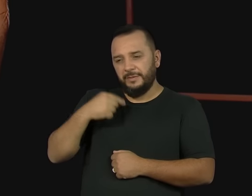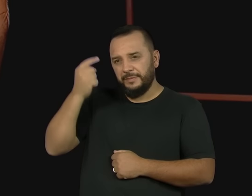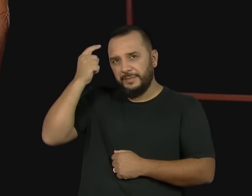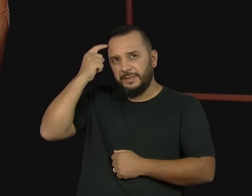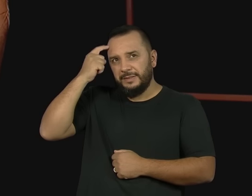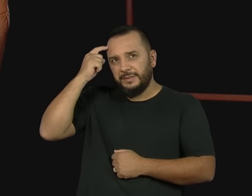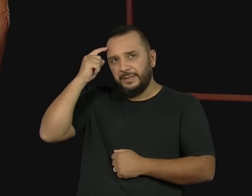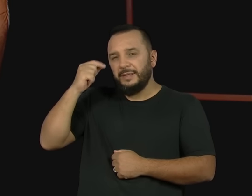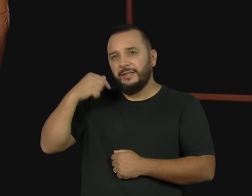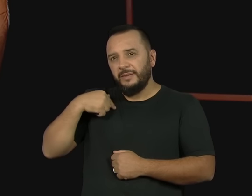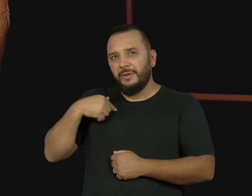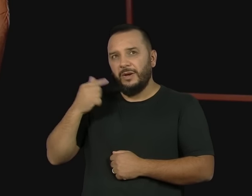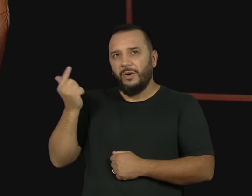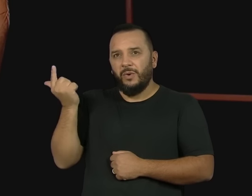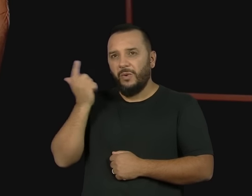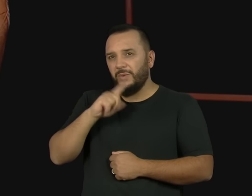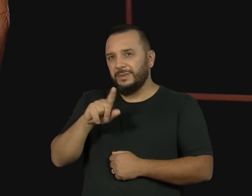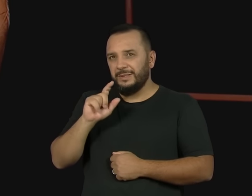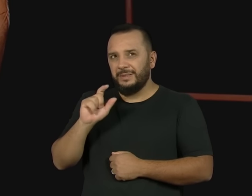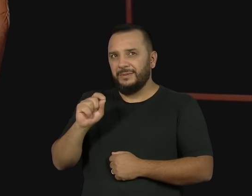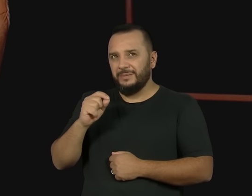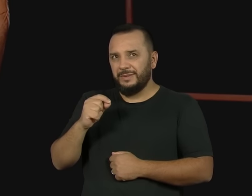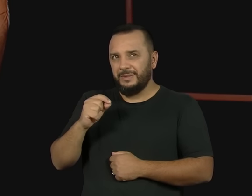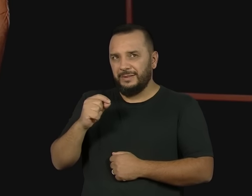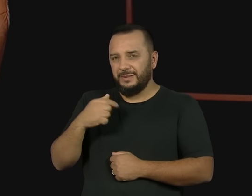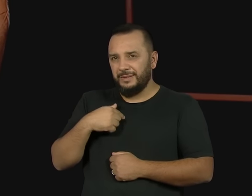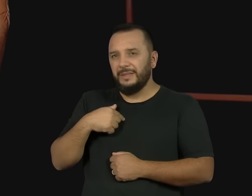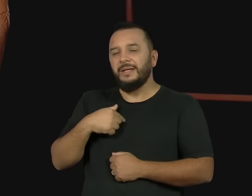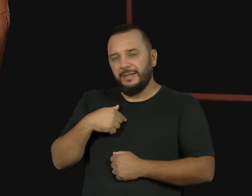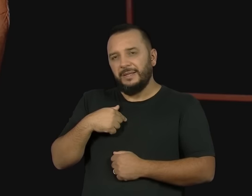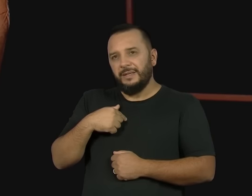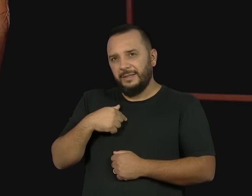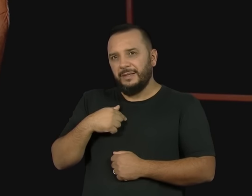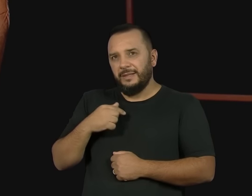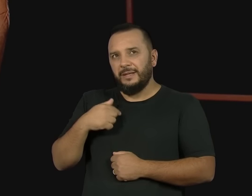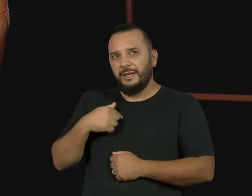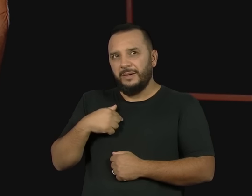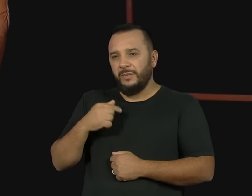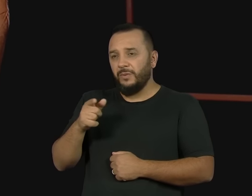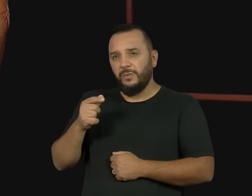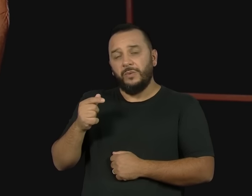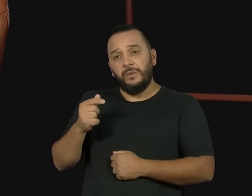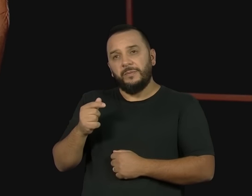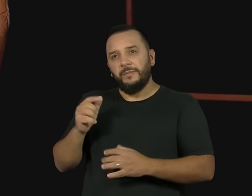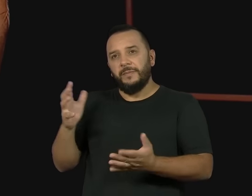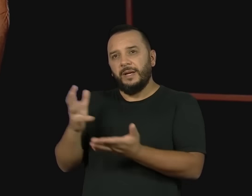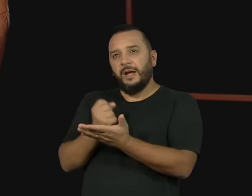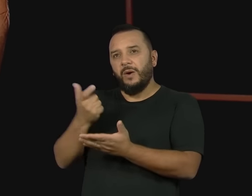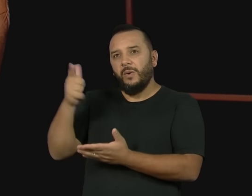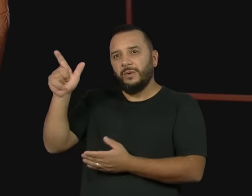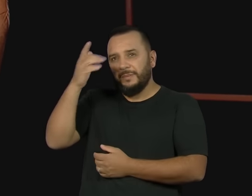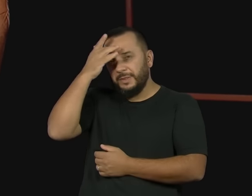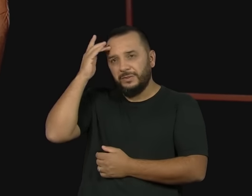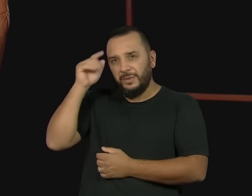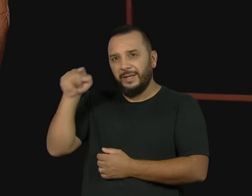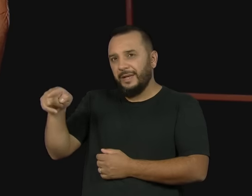que eu ia mudar com uma outra pessoa que não se separou logo, não. Porque